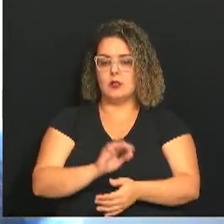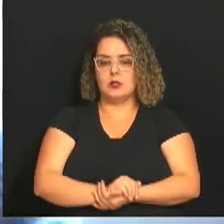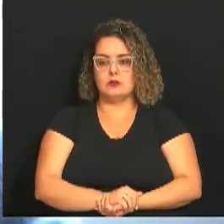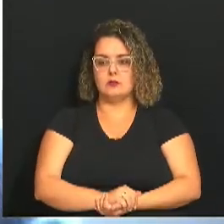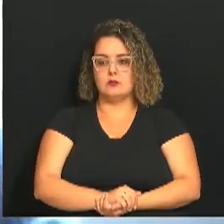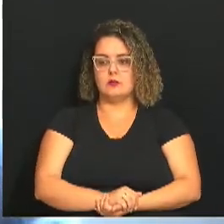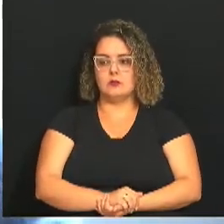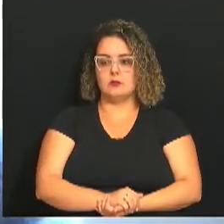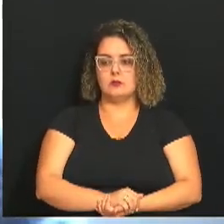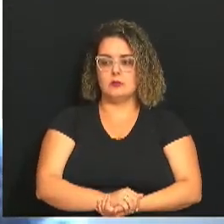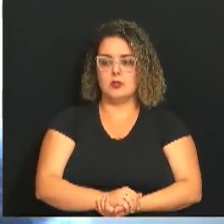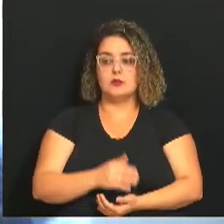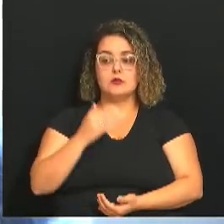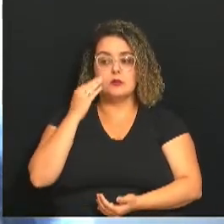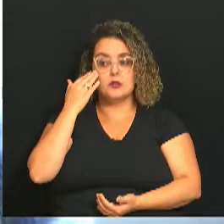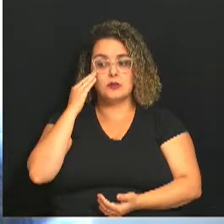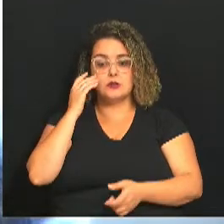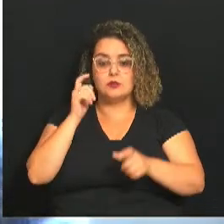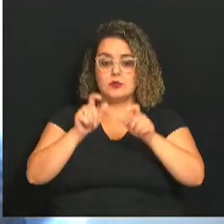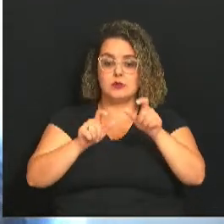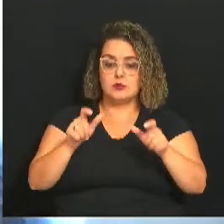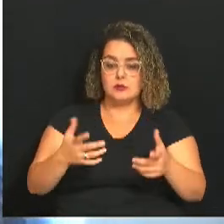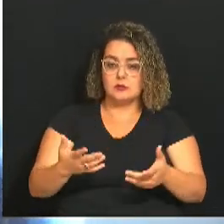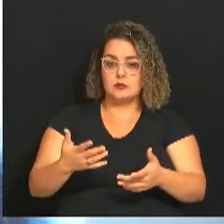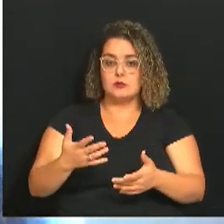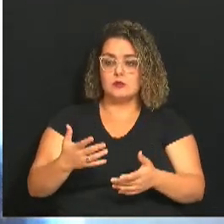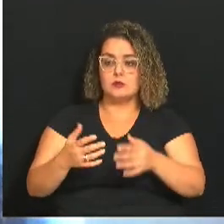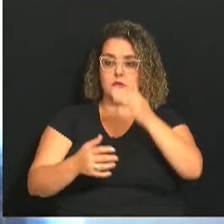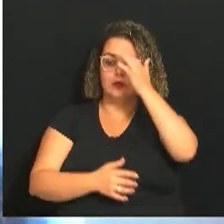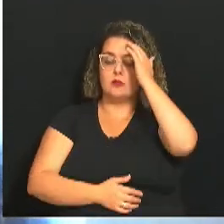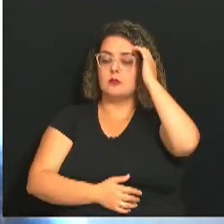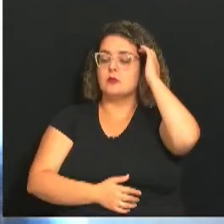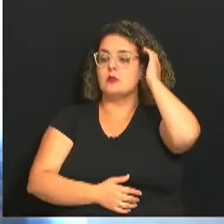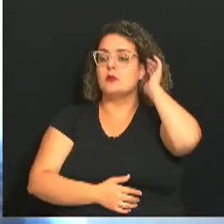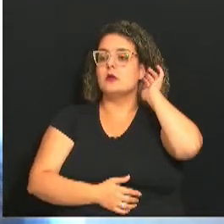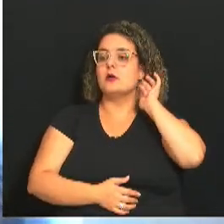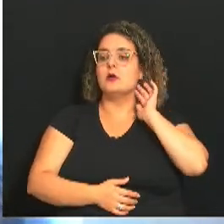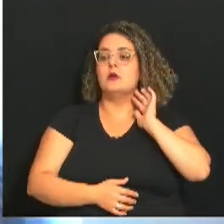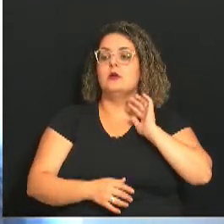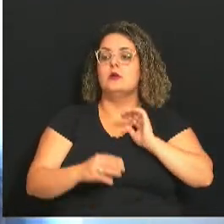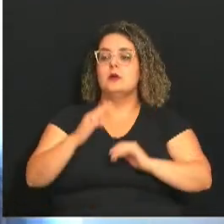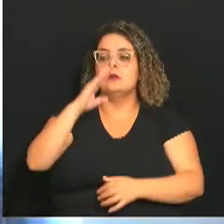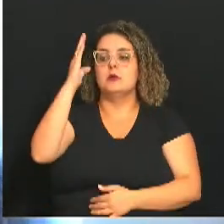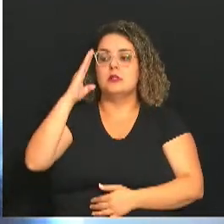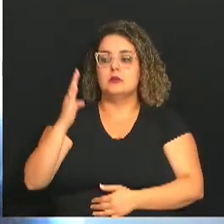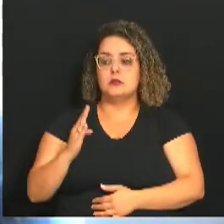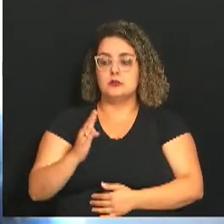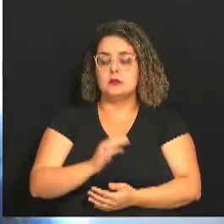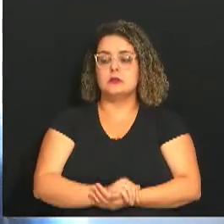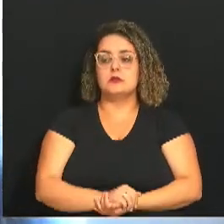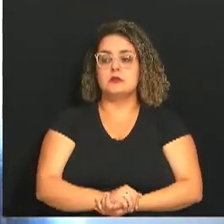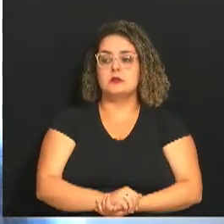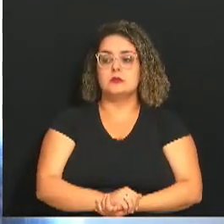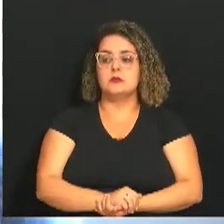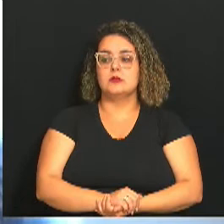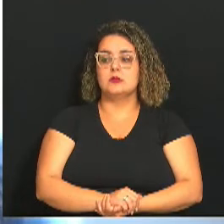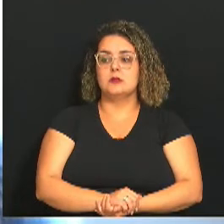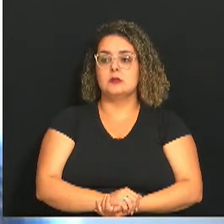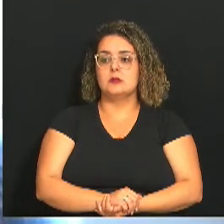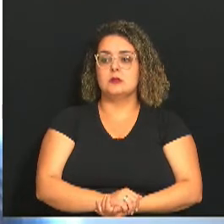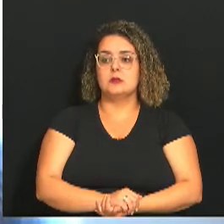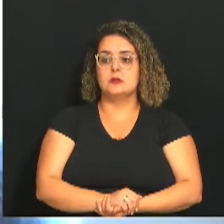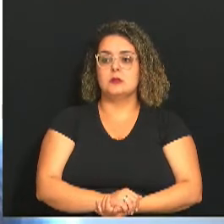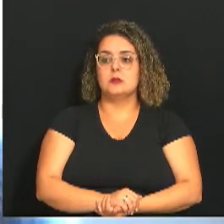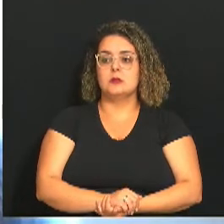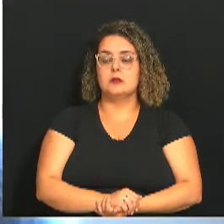da população sobre isso, né? O Brasil é um país que enfrenta eventos